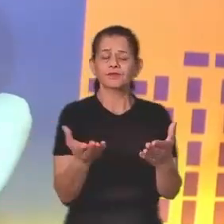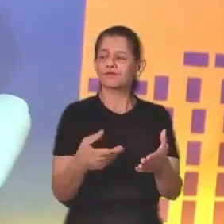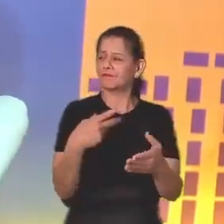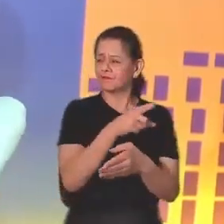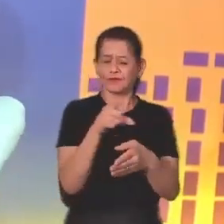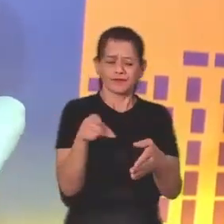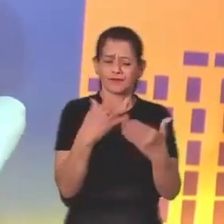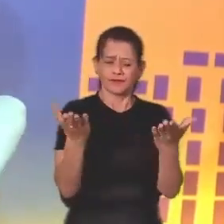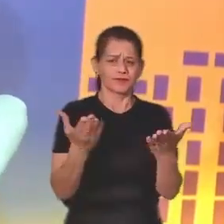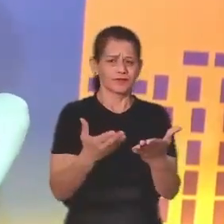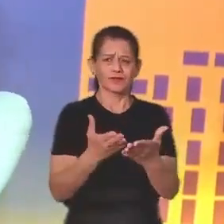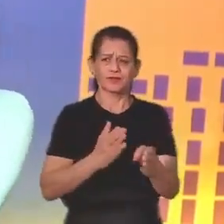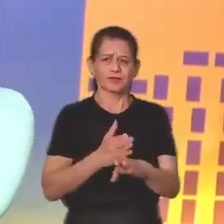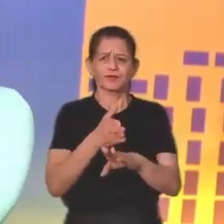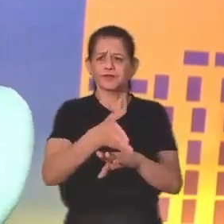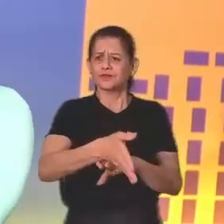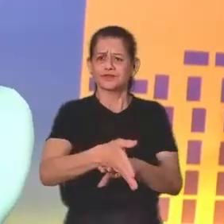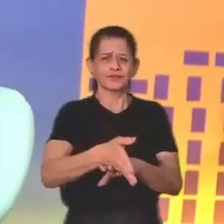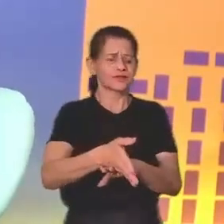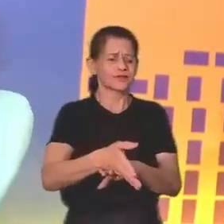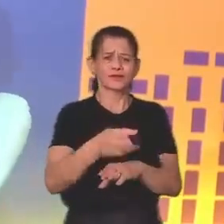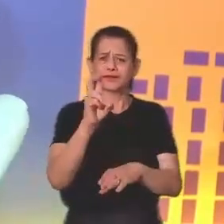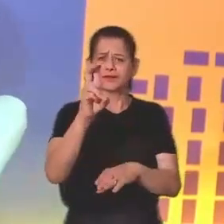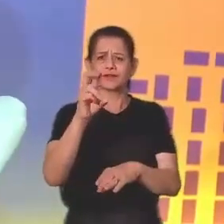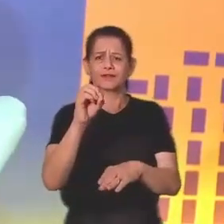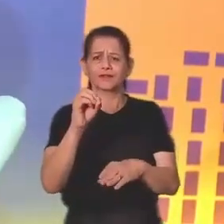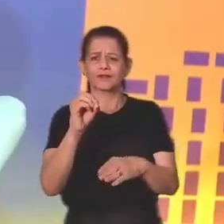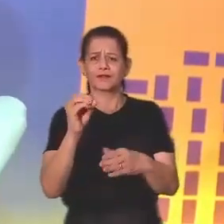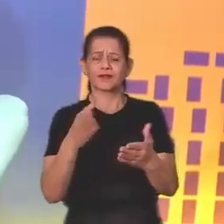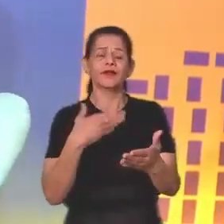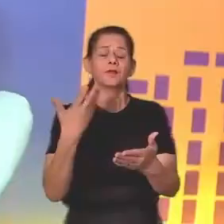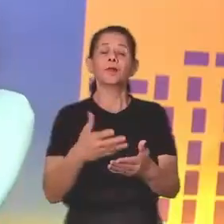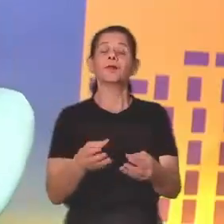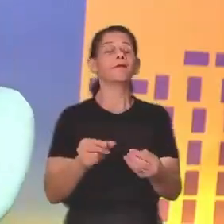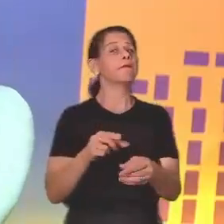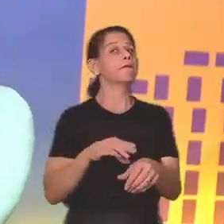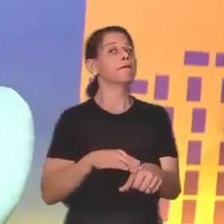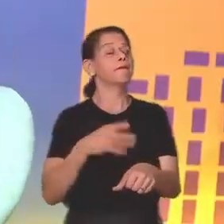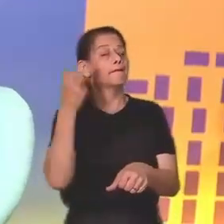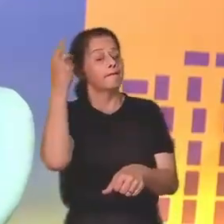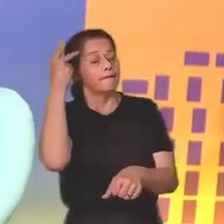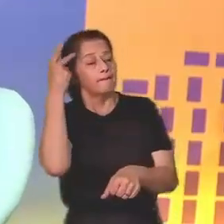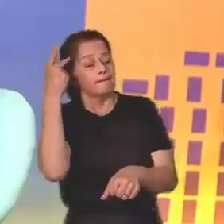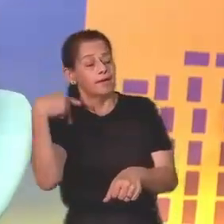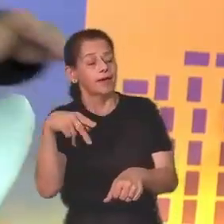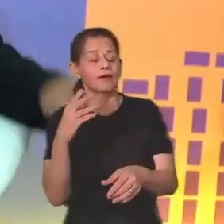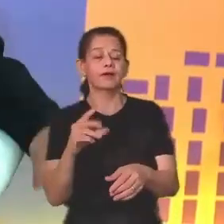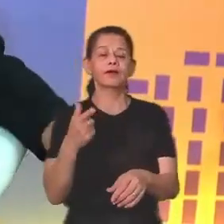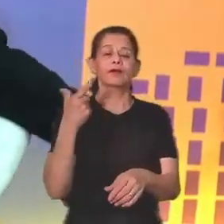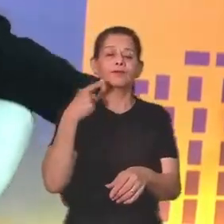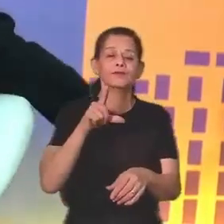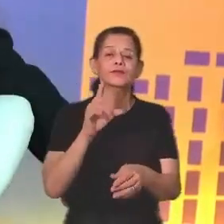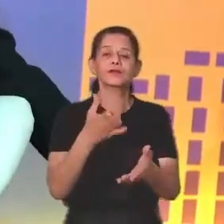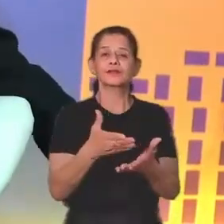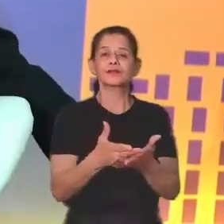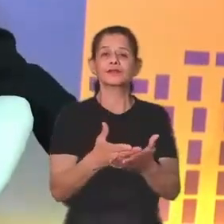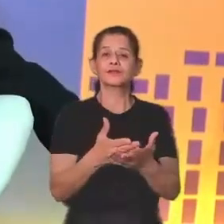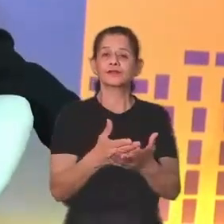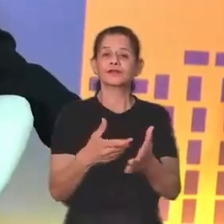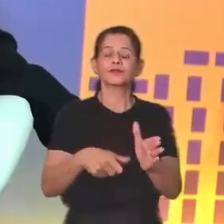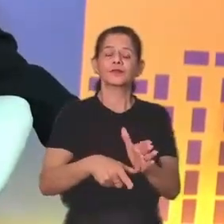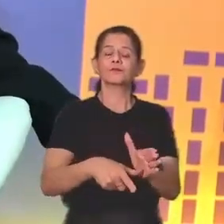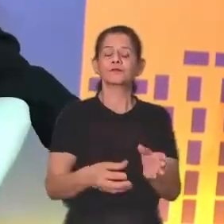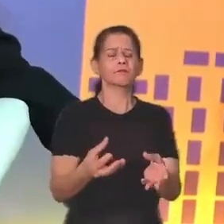chegar a 50 anos, não. Não vão chegar para conseguir. Né? Se Deus quiser, vai ser